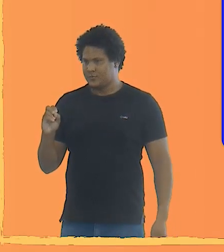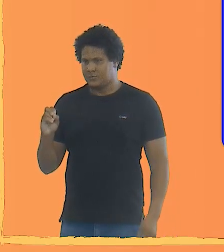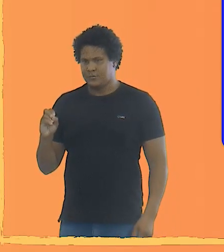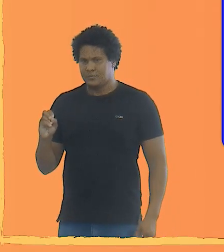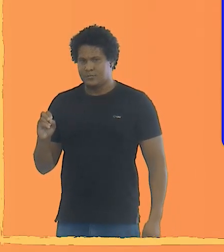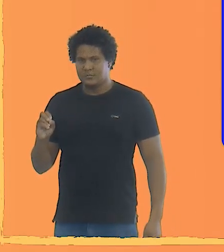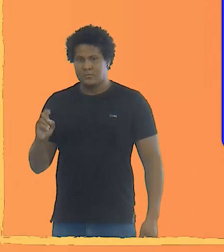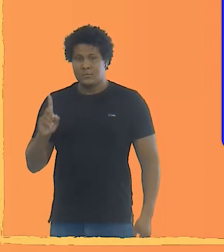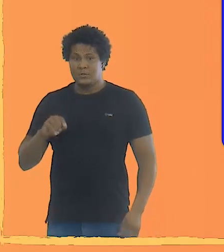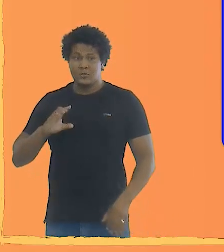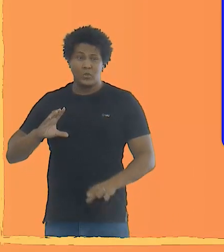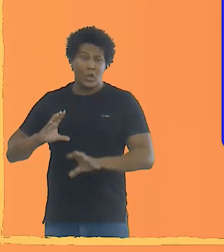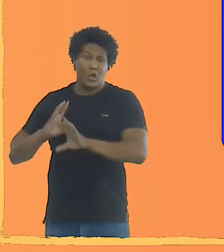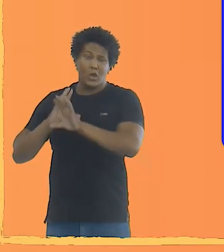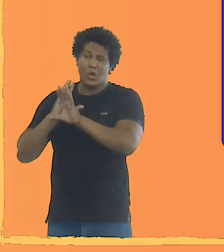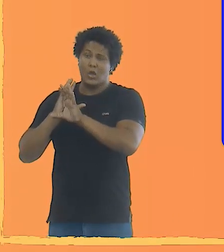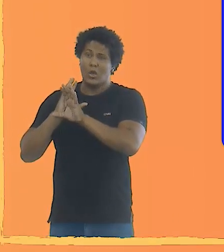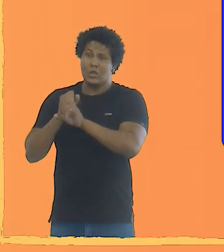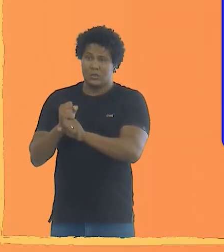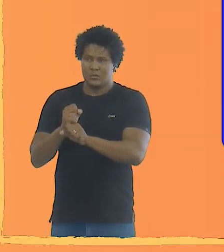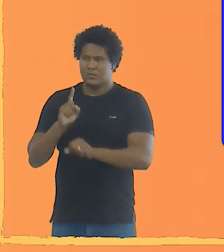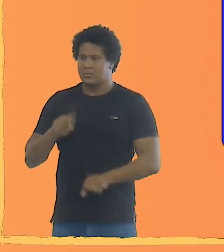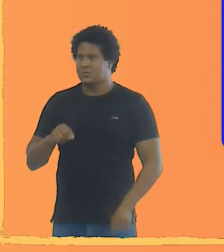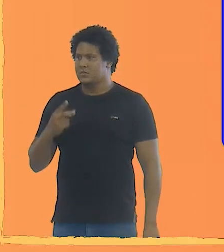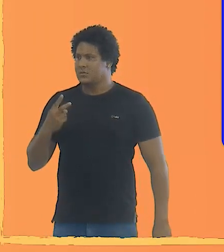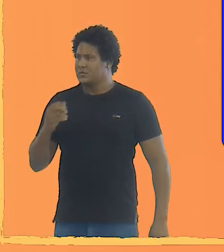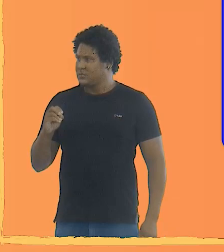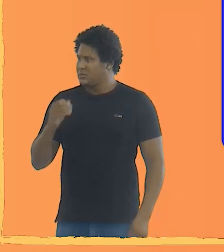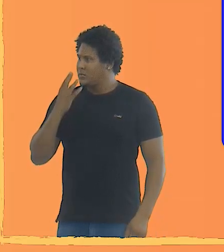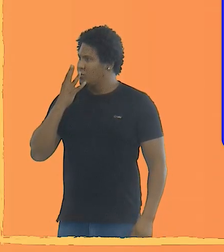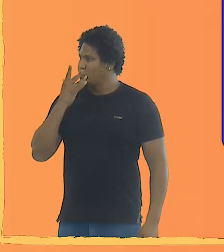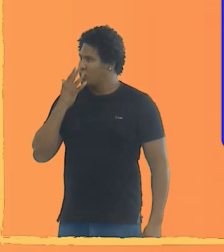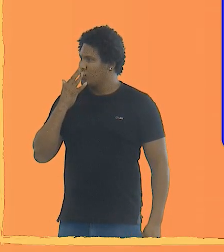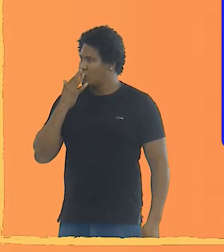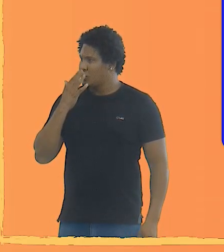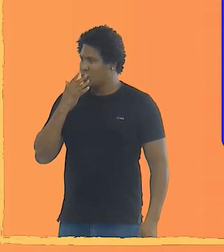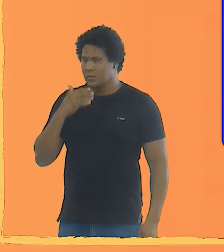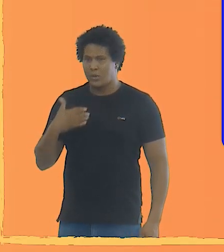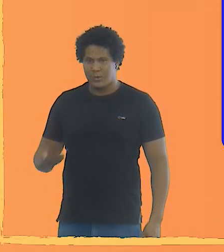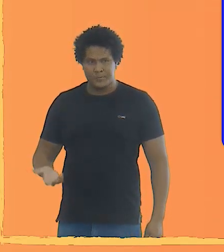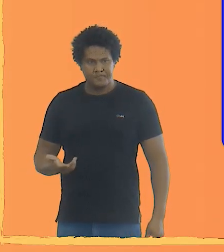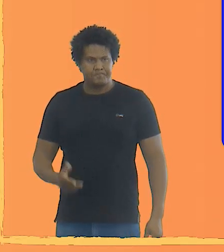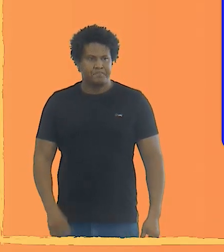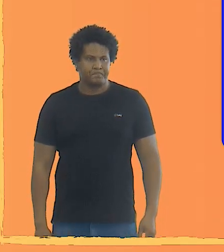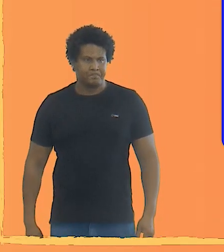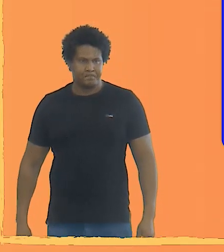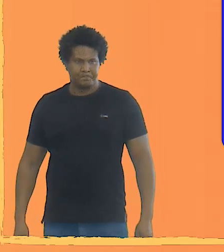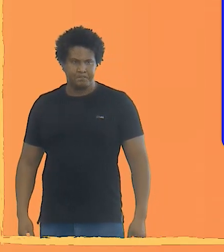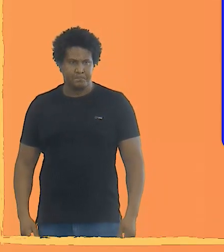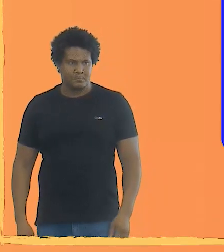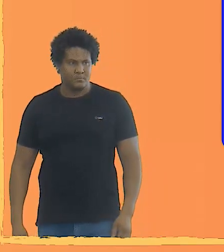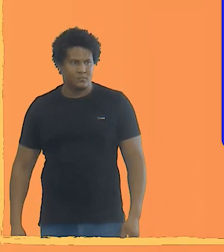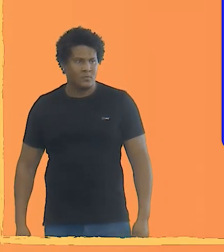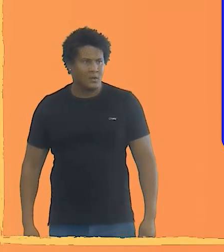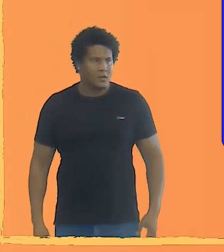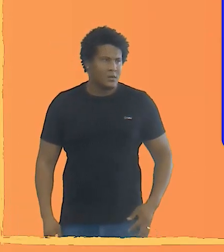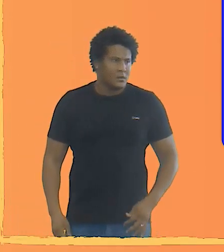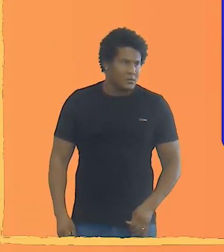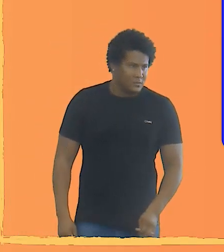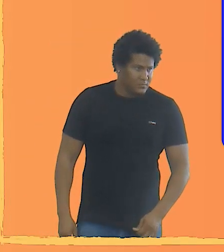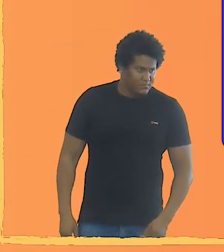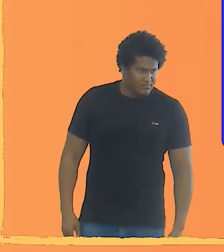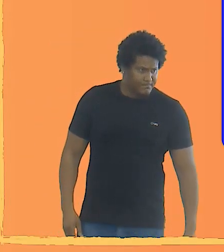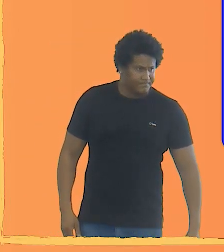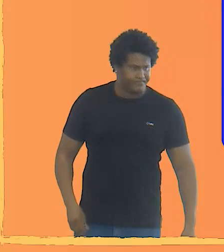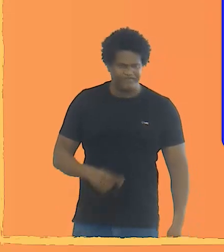possibilidades, total de cores que a gente pode gerar nesse sistema, qual é o número total? 20 possibilidades. Alexandre, eu acho que assim